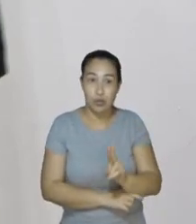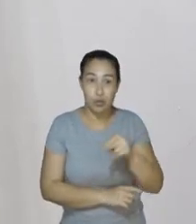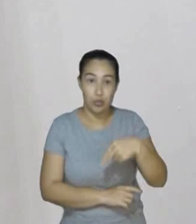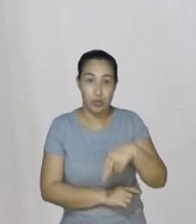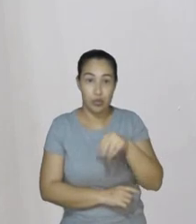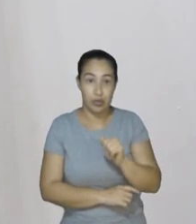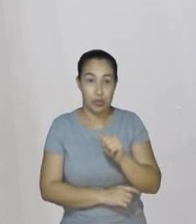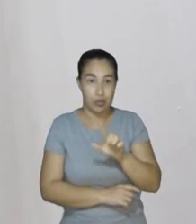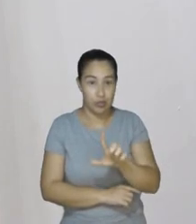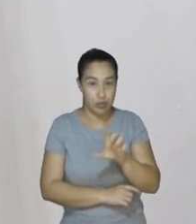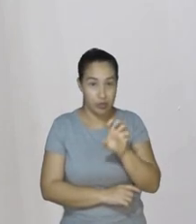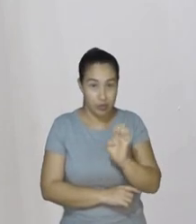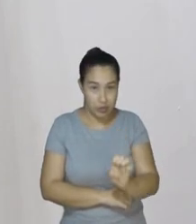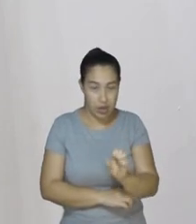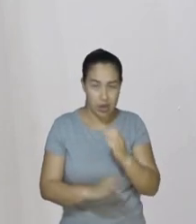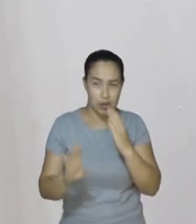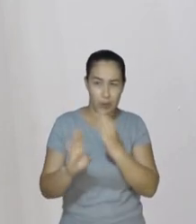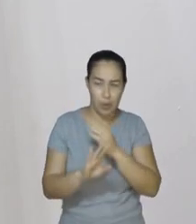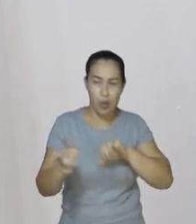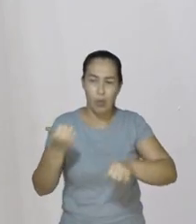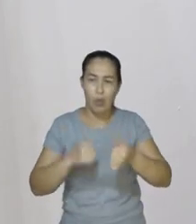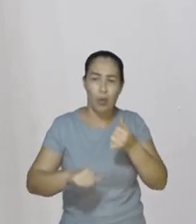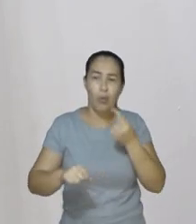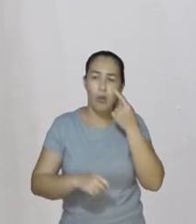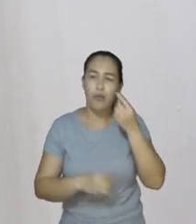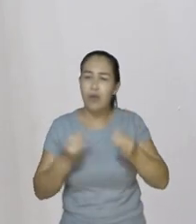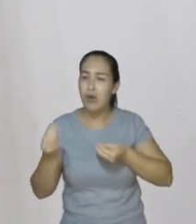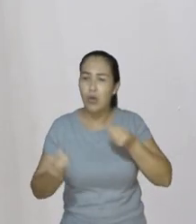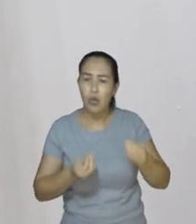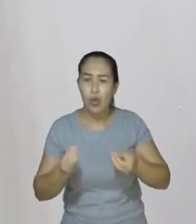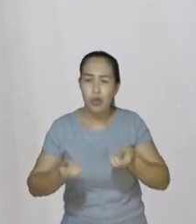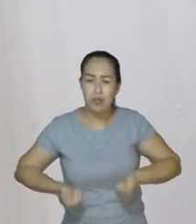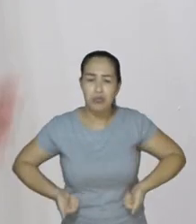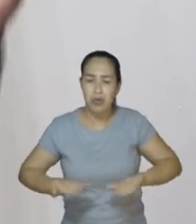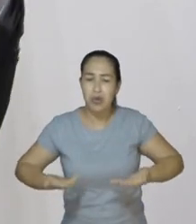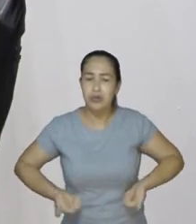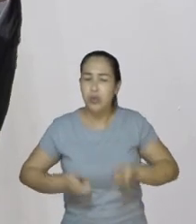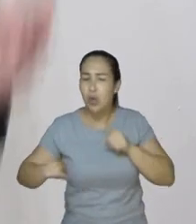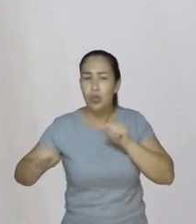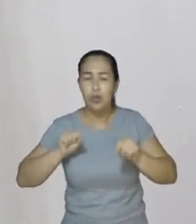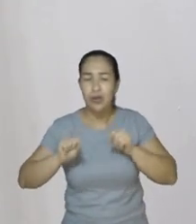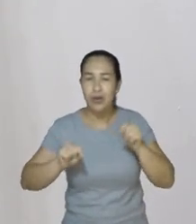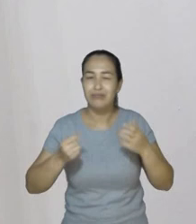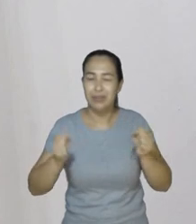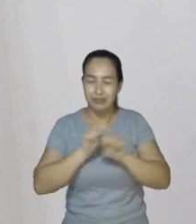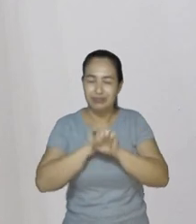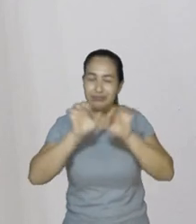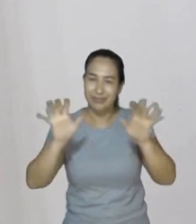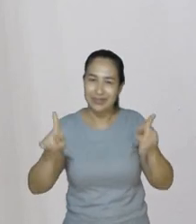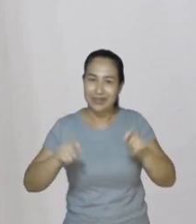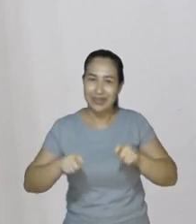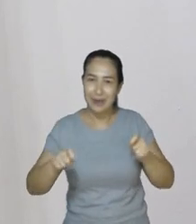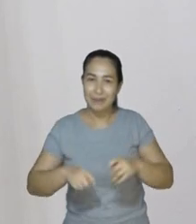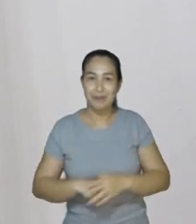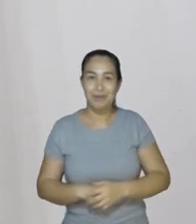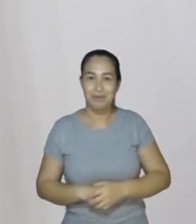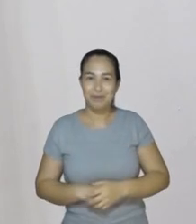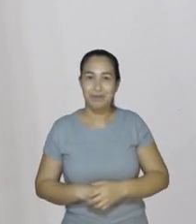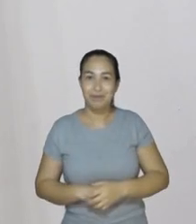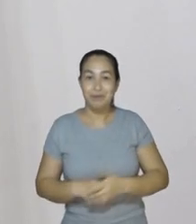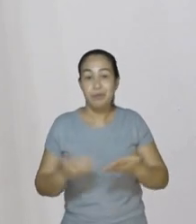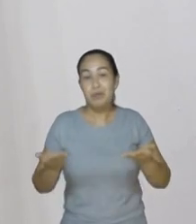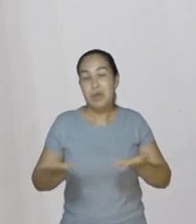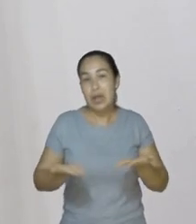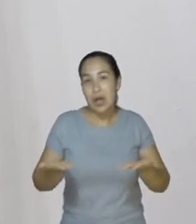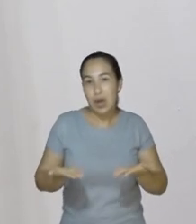é um projeto bem transparente. Então, eu fico muito feliz, porque quis Deus que nos meus derradeiros